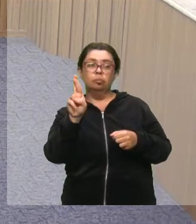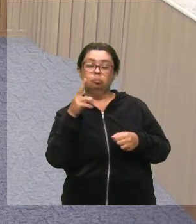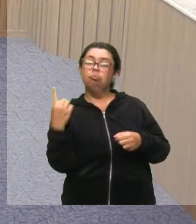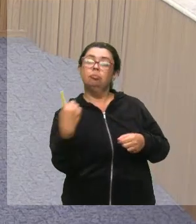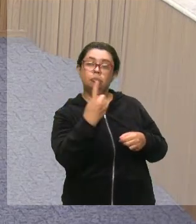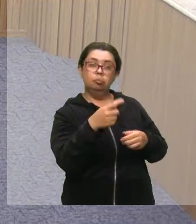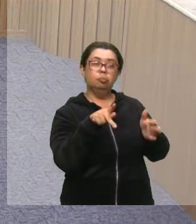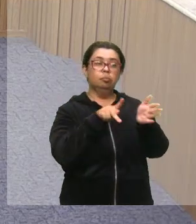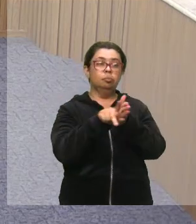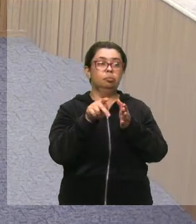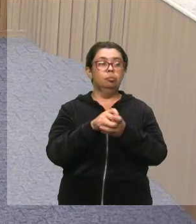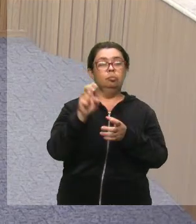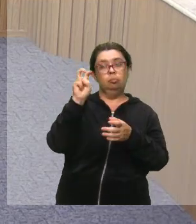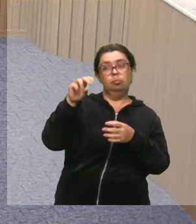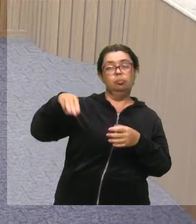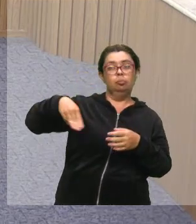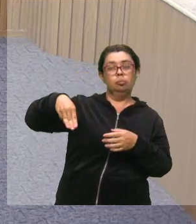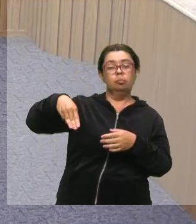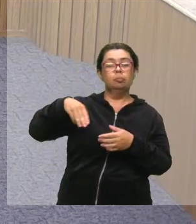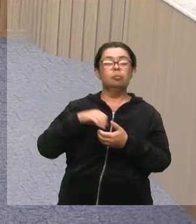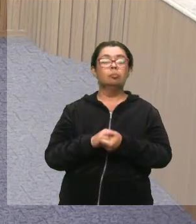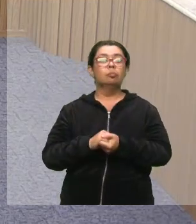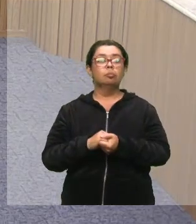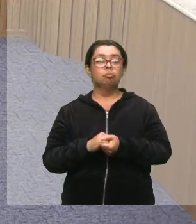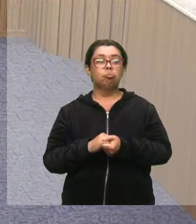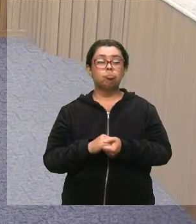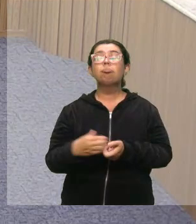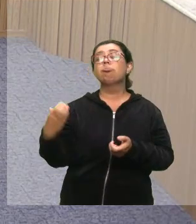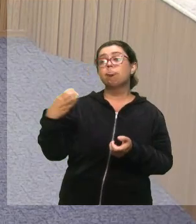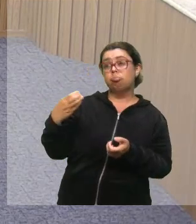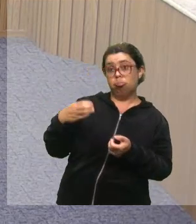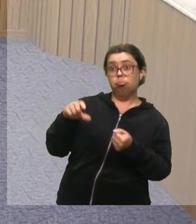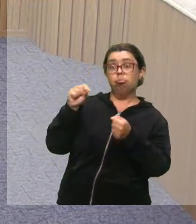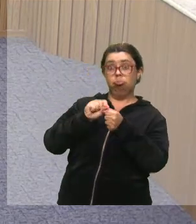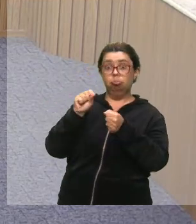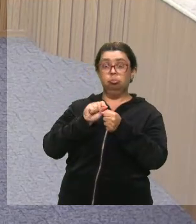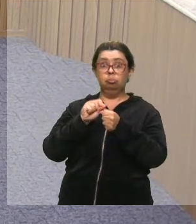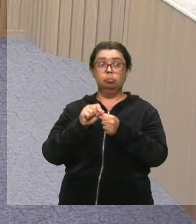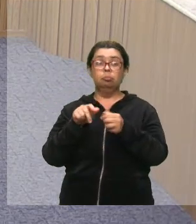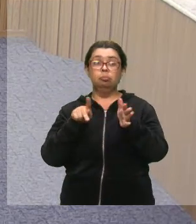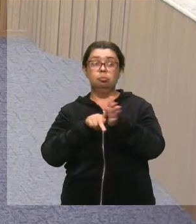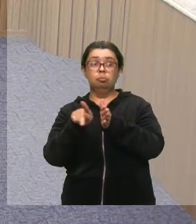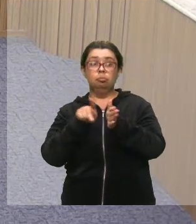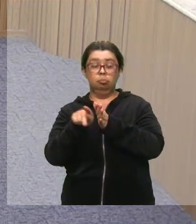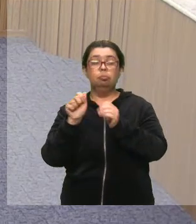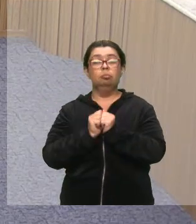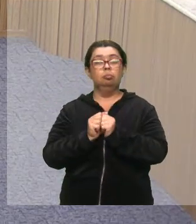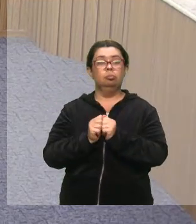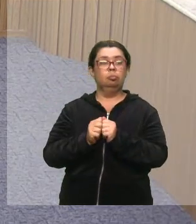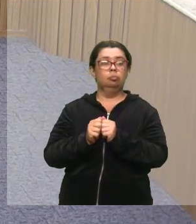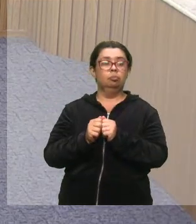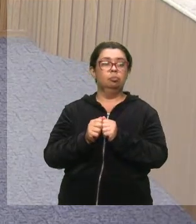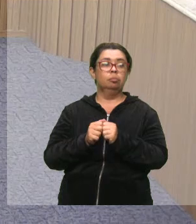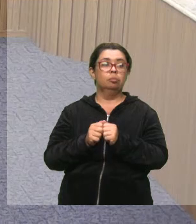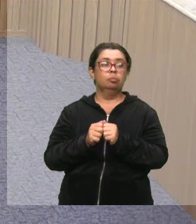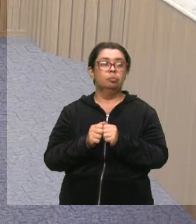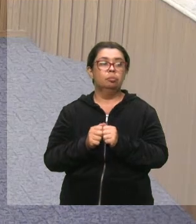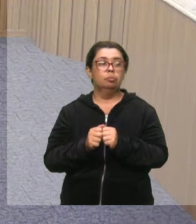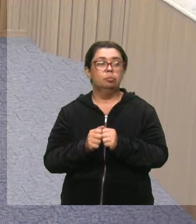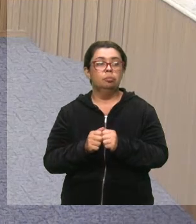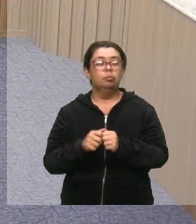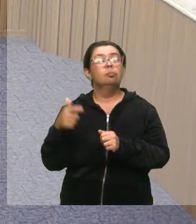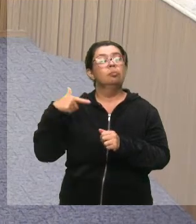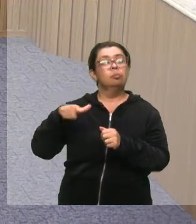uma delas no prazo de 5 minutos. Então, quem tiver interesse aí durante a exposição de ter algum questionamento, leva até lá